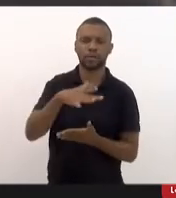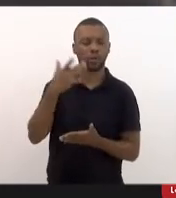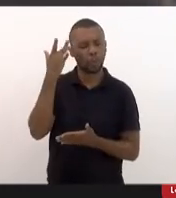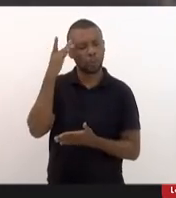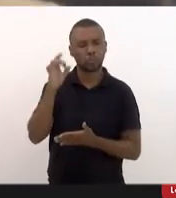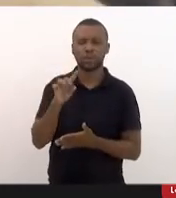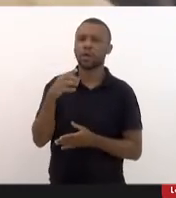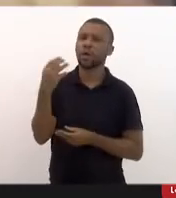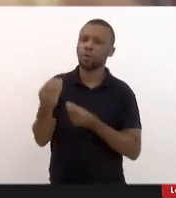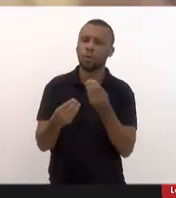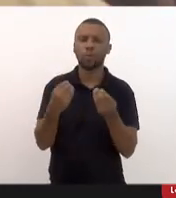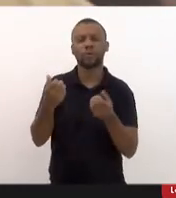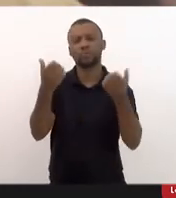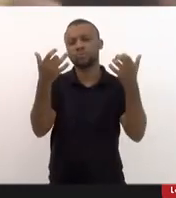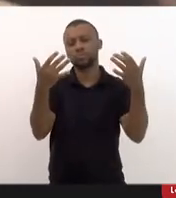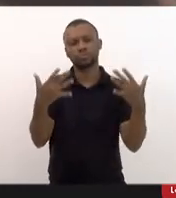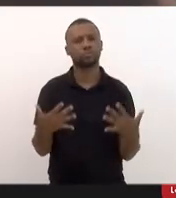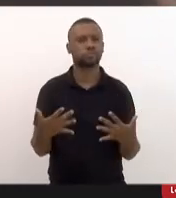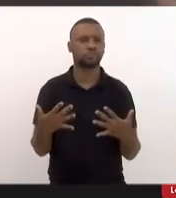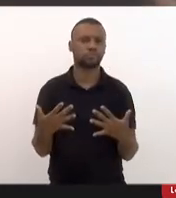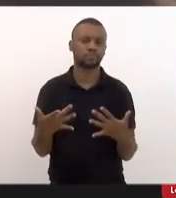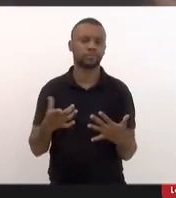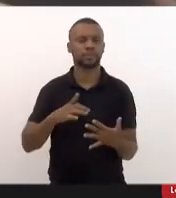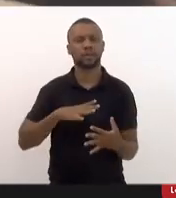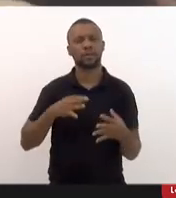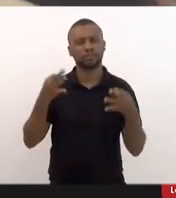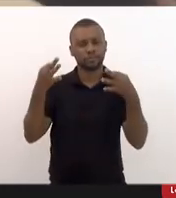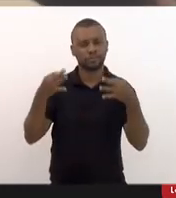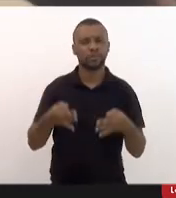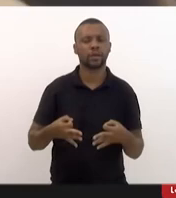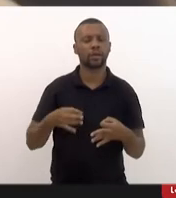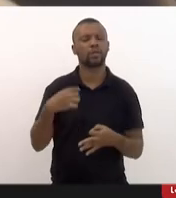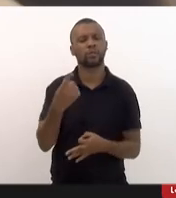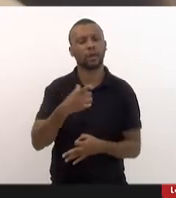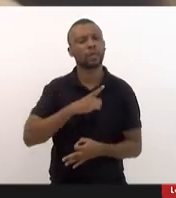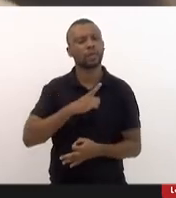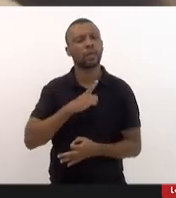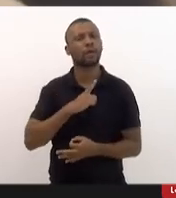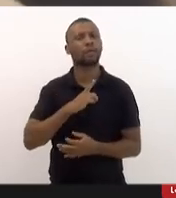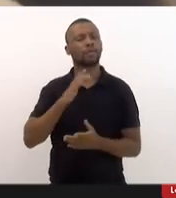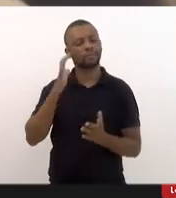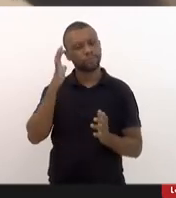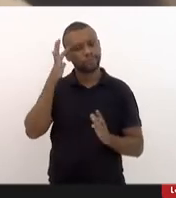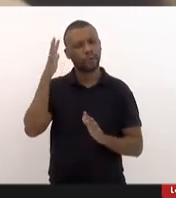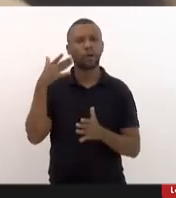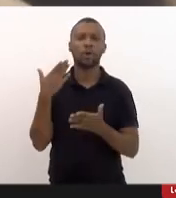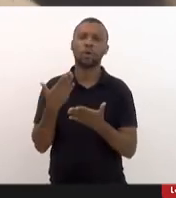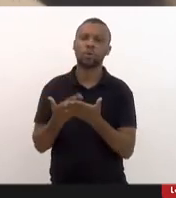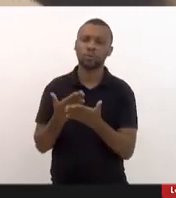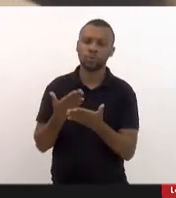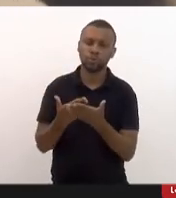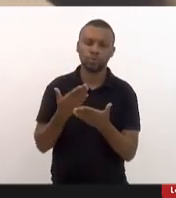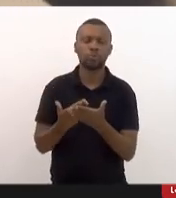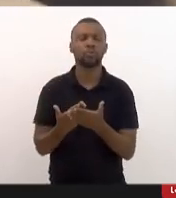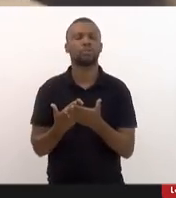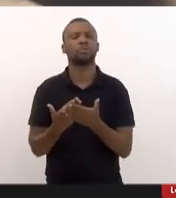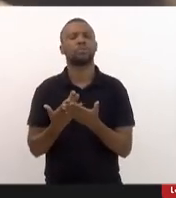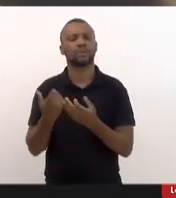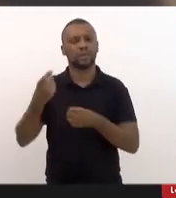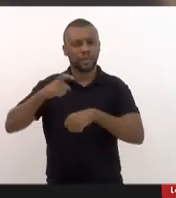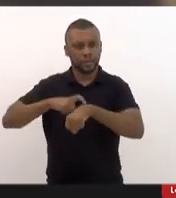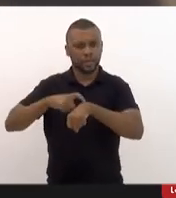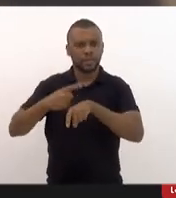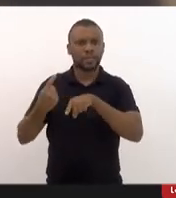já. Nós não estaríamos saindo do zero, nós já estaríamos saindo de um estudo sério, feito, poderoso, à época